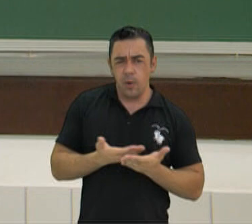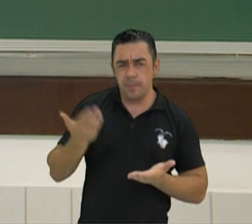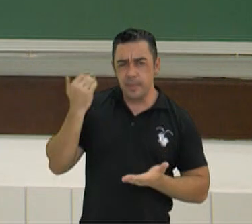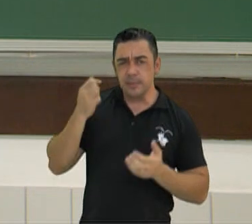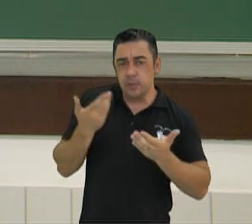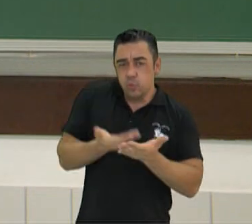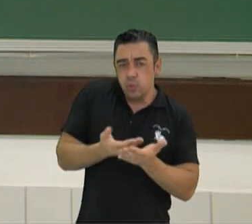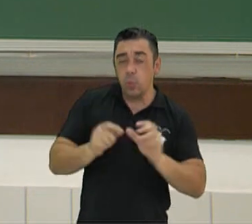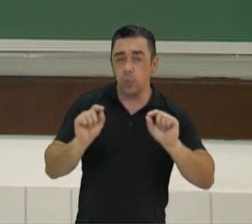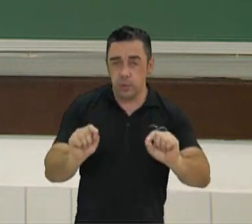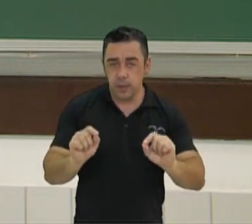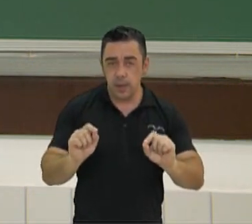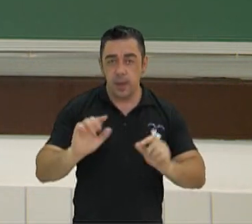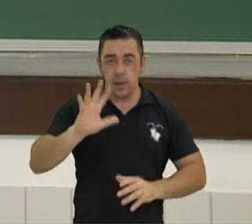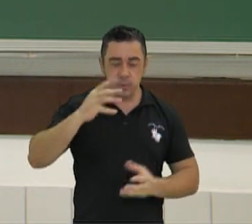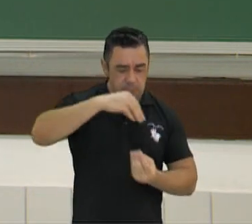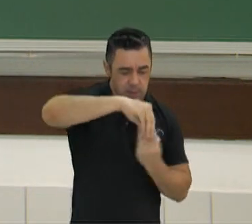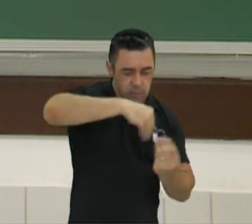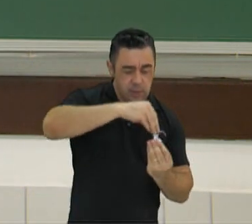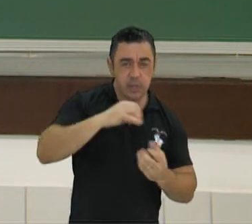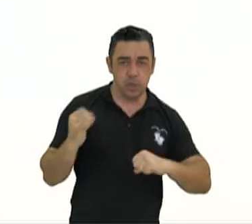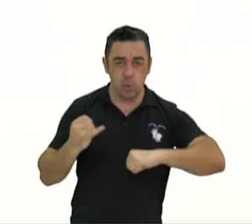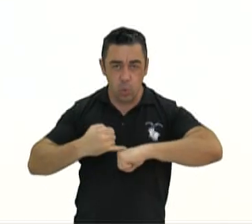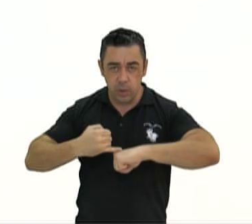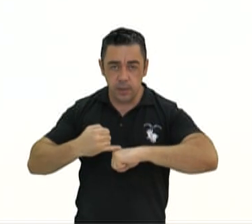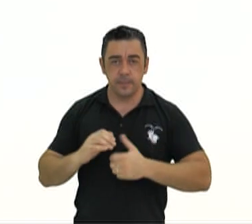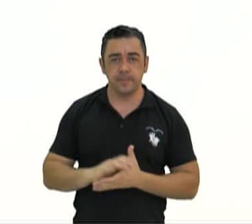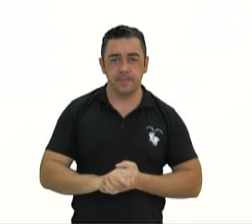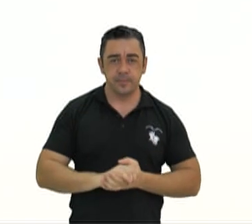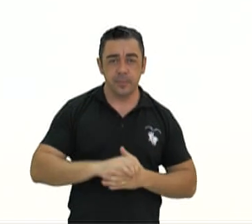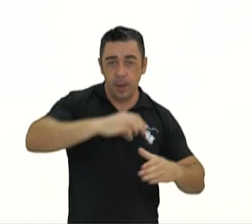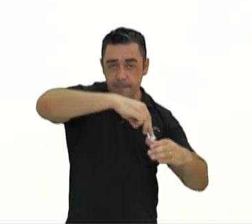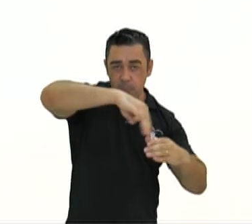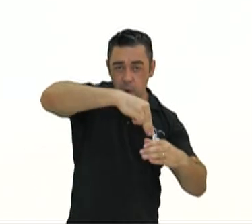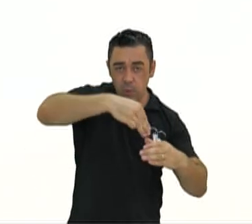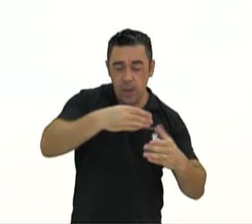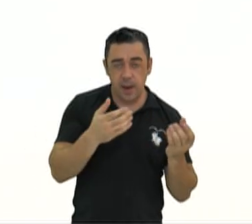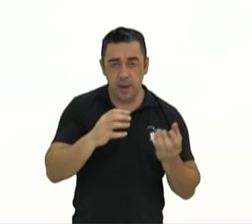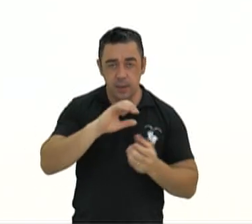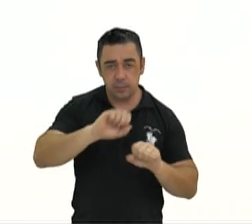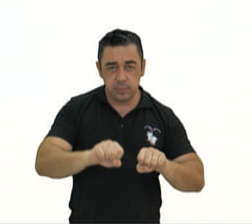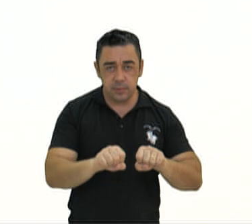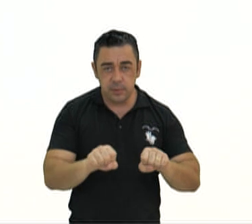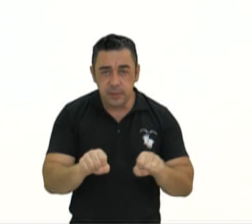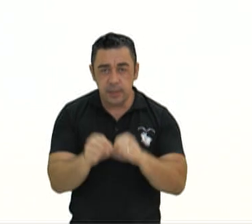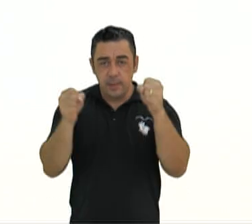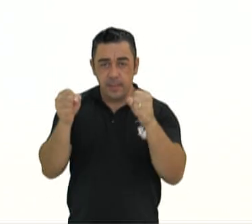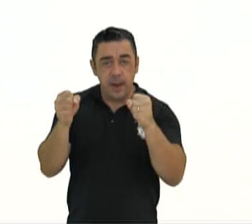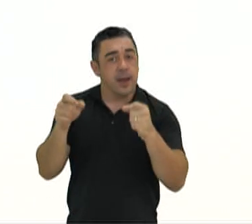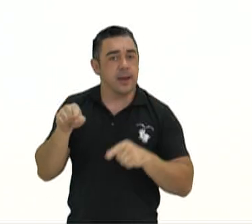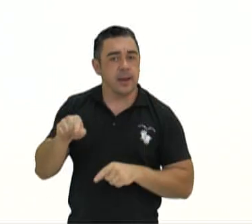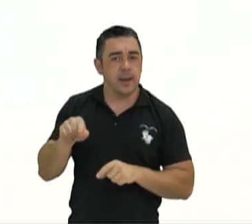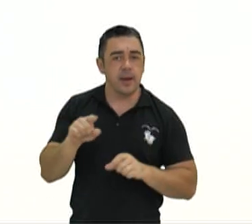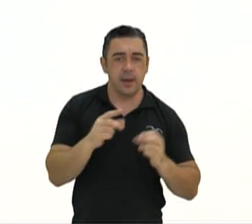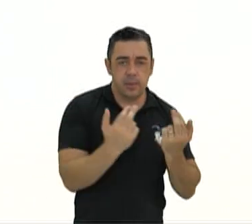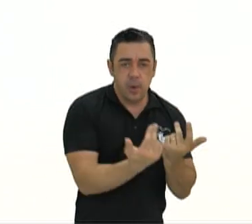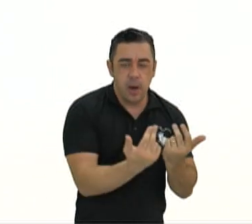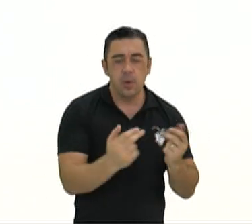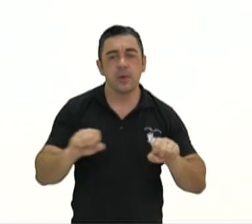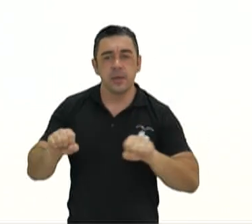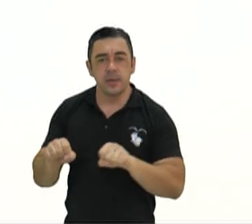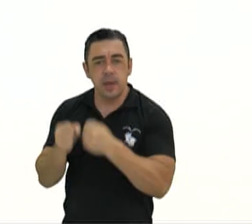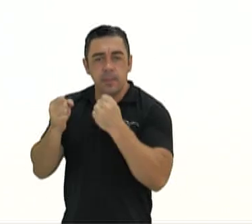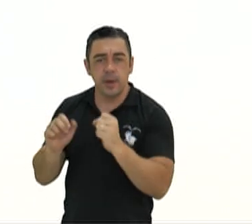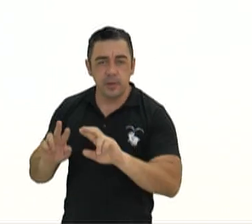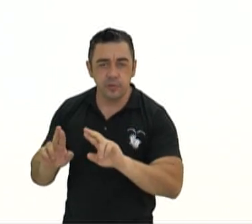nós estudamos reações iônicas, reações moleculares, reações cisão heterolítica e